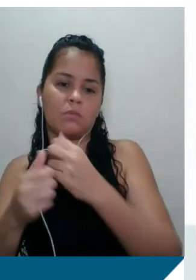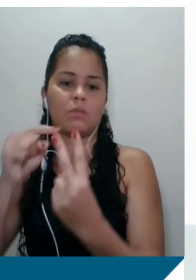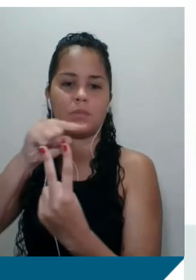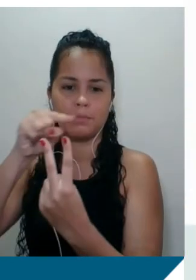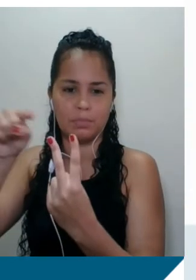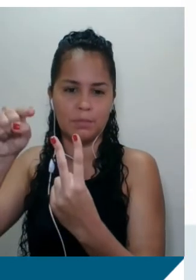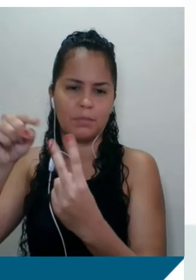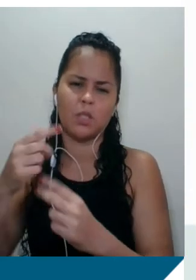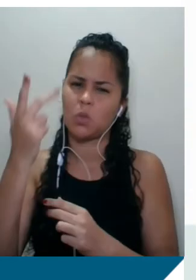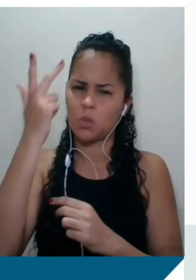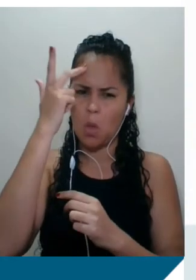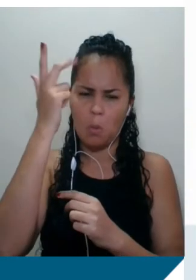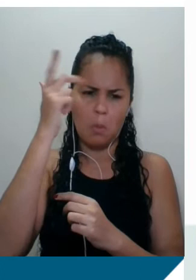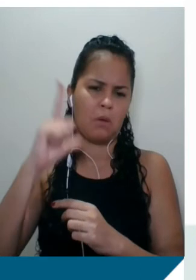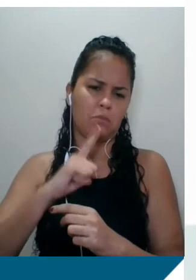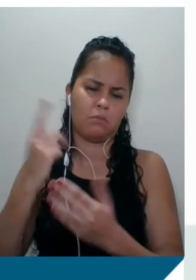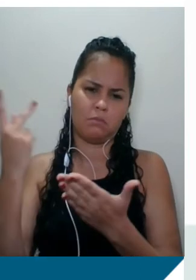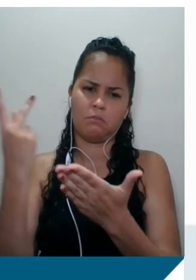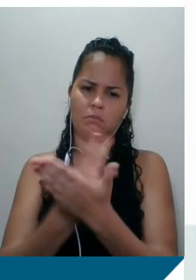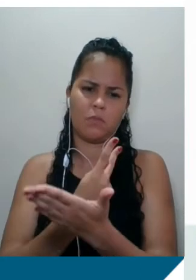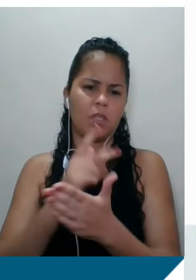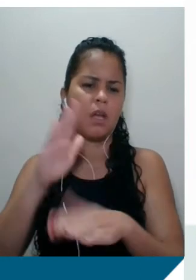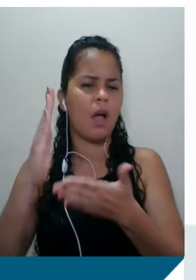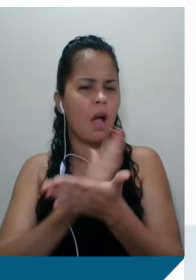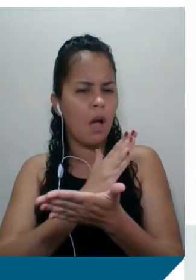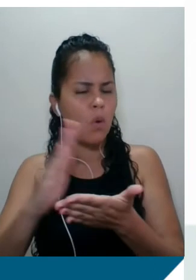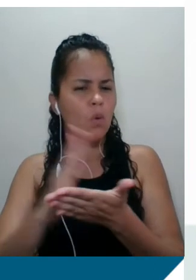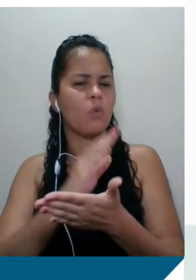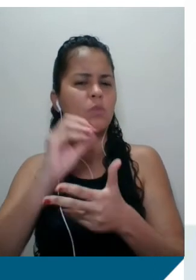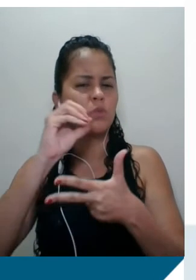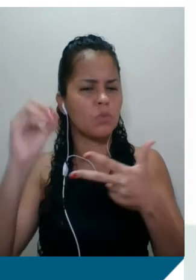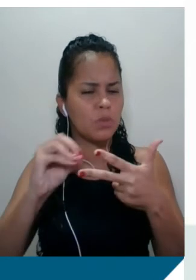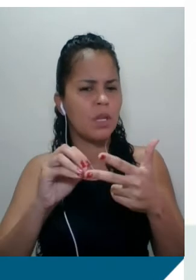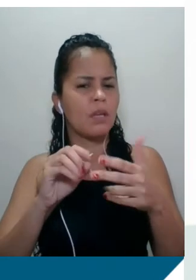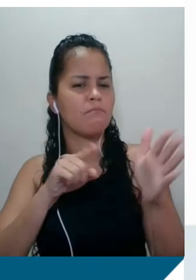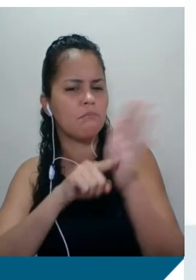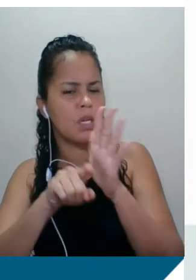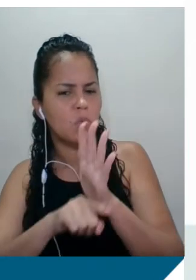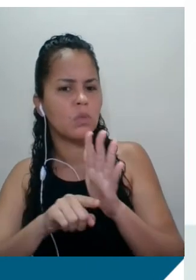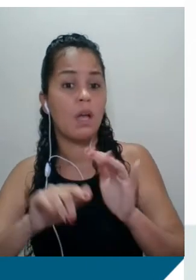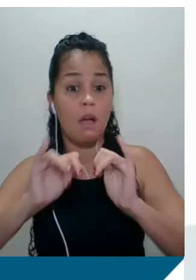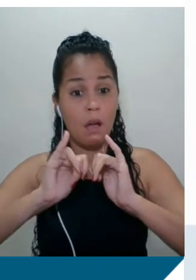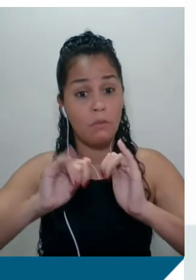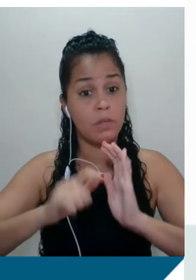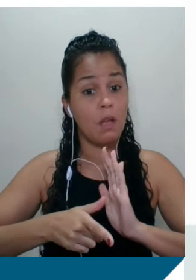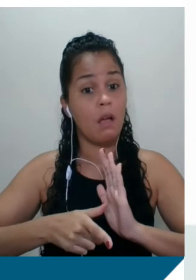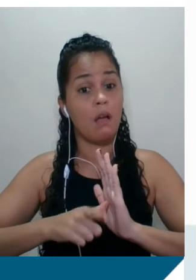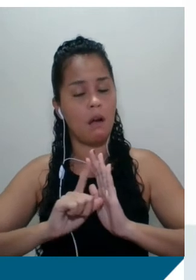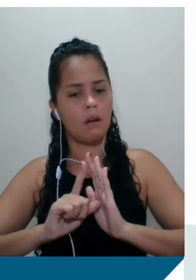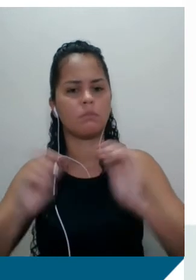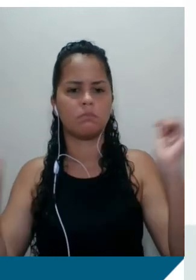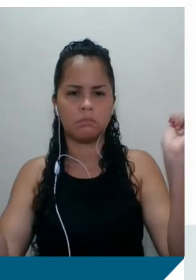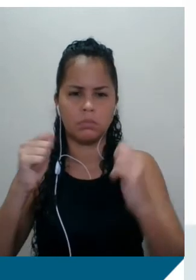considerar 3 como aproximação para π. Ok? É muito comum, isso acontece em algumas questões do Enem, eles